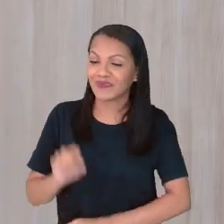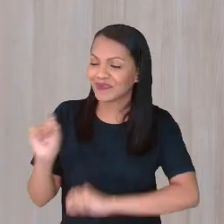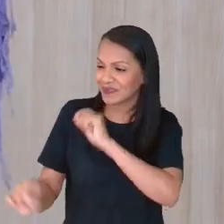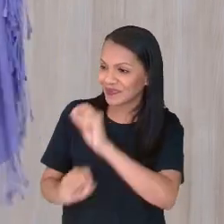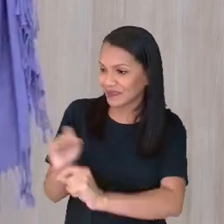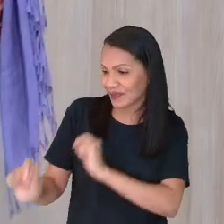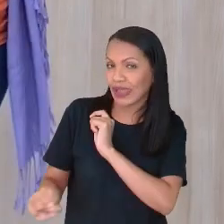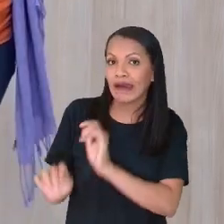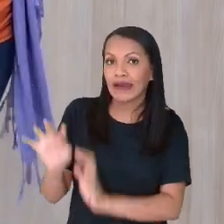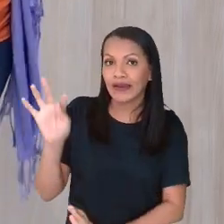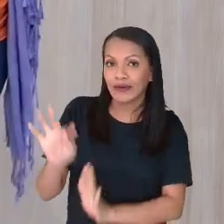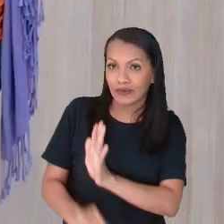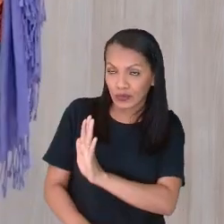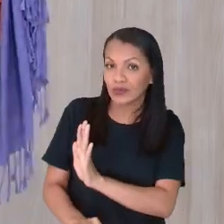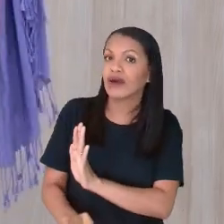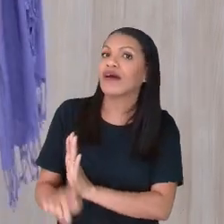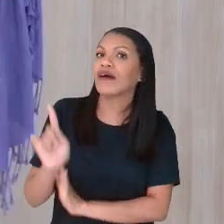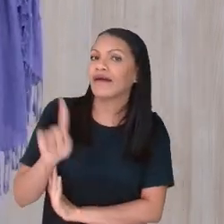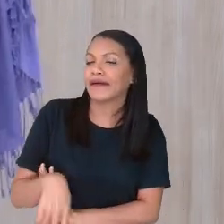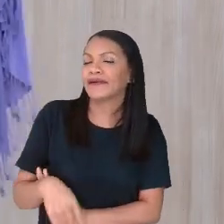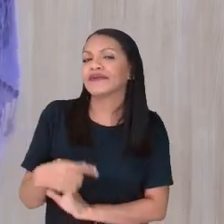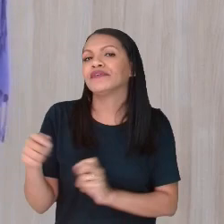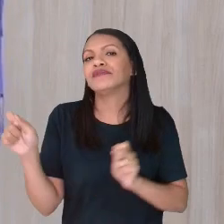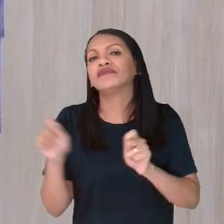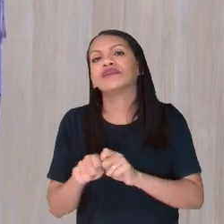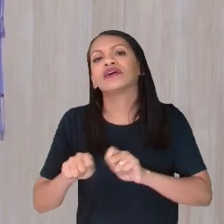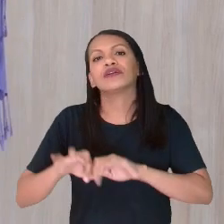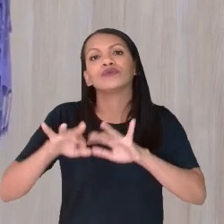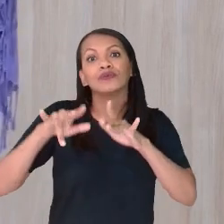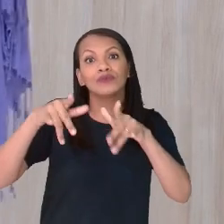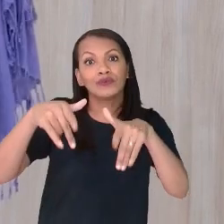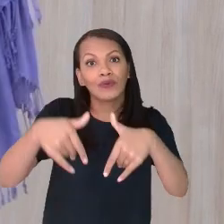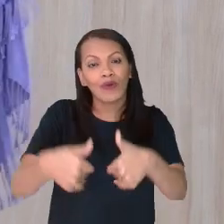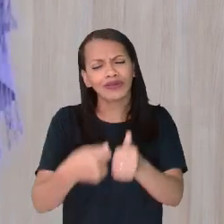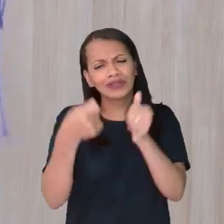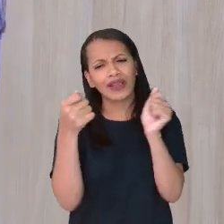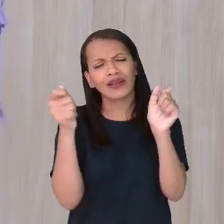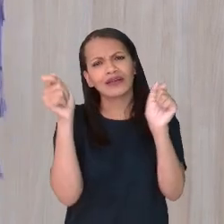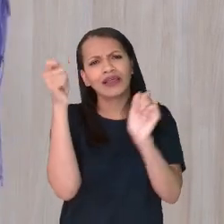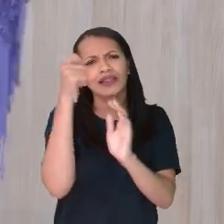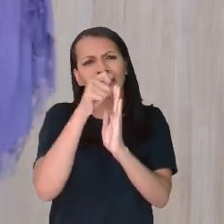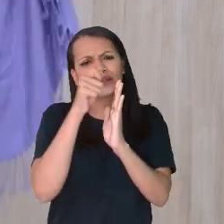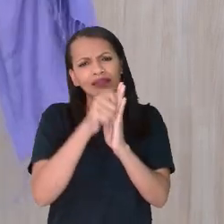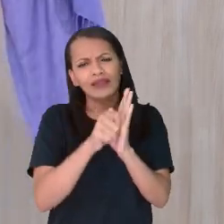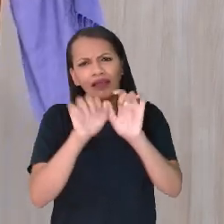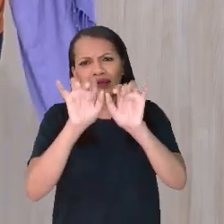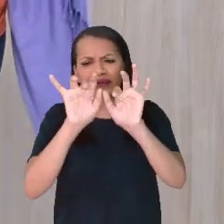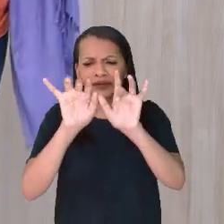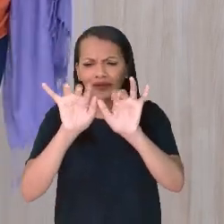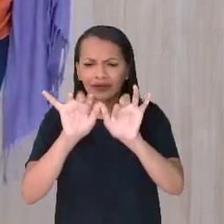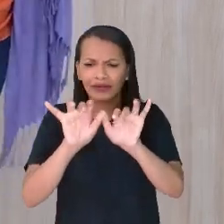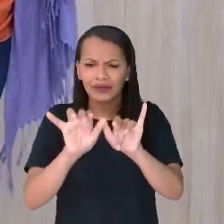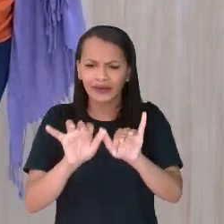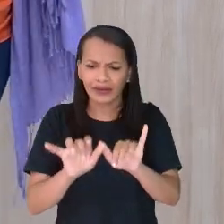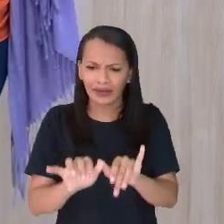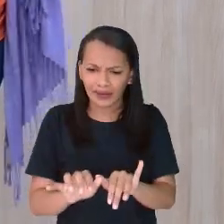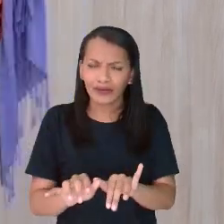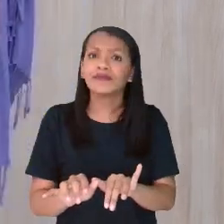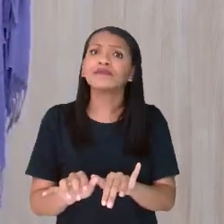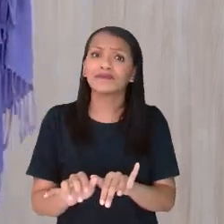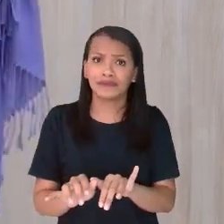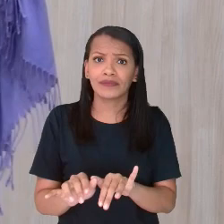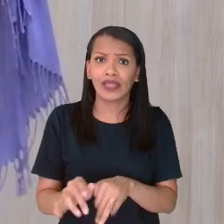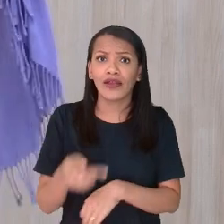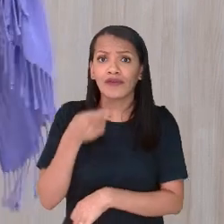é que o texto ele foi construído todo construído com falas